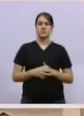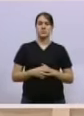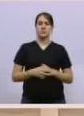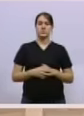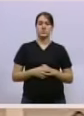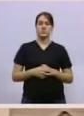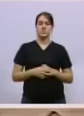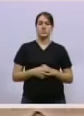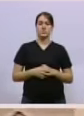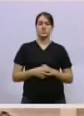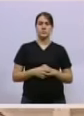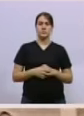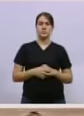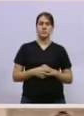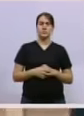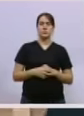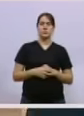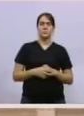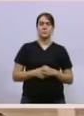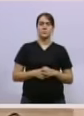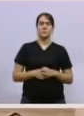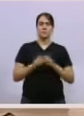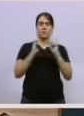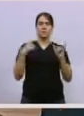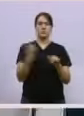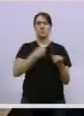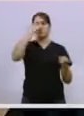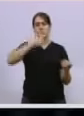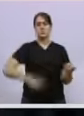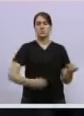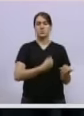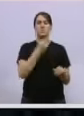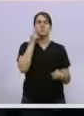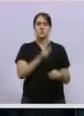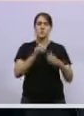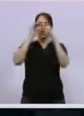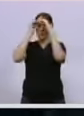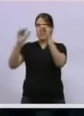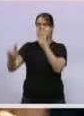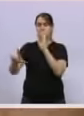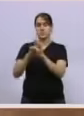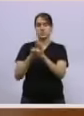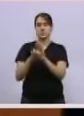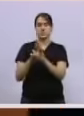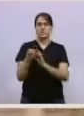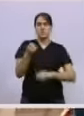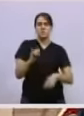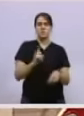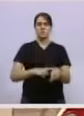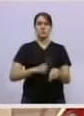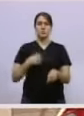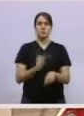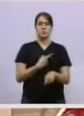mundo, disse que nós somos, na vida, nós somos capazes de obedecer uma regra a partir do momento em que